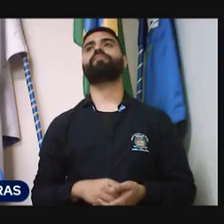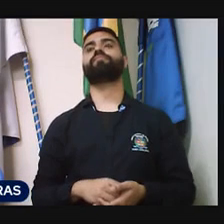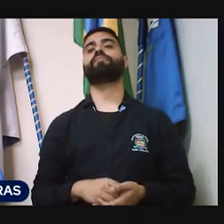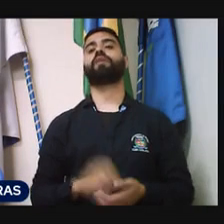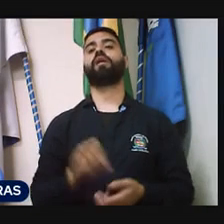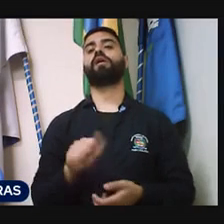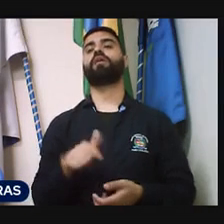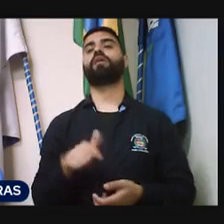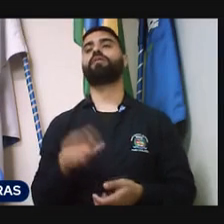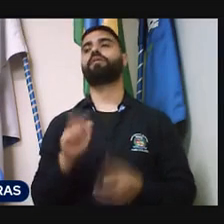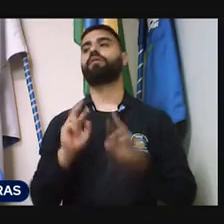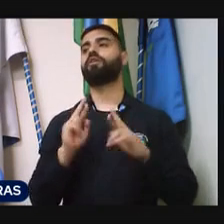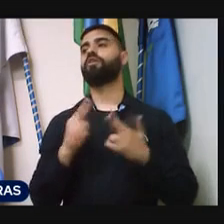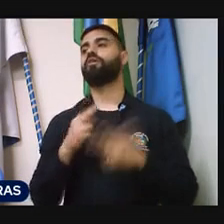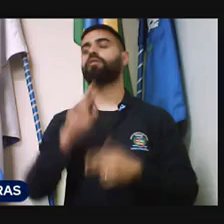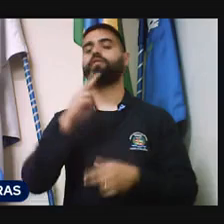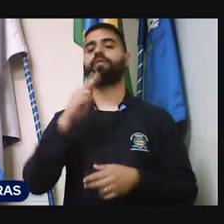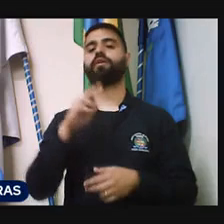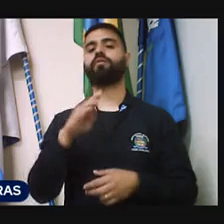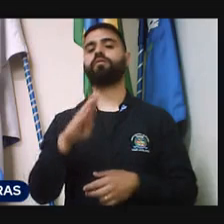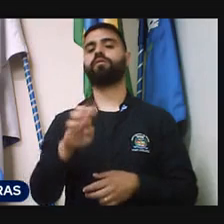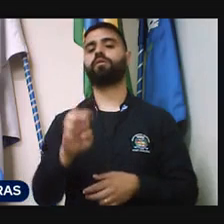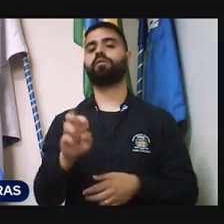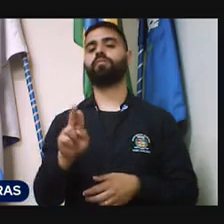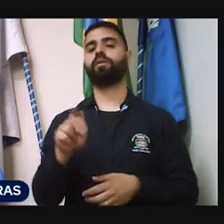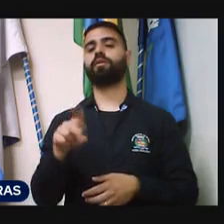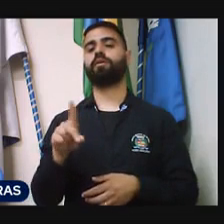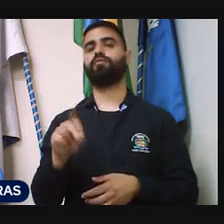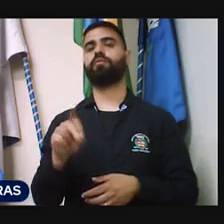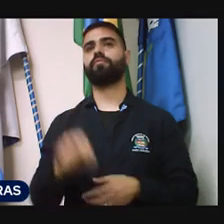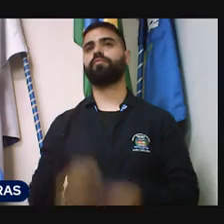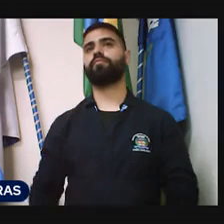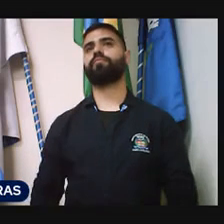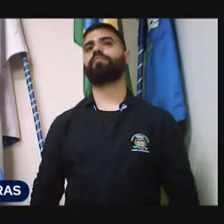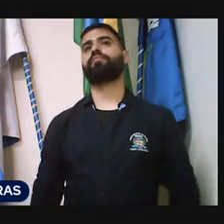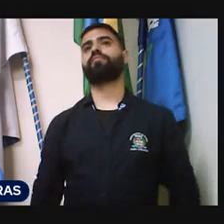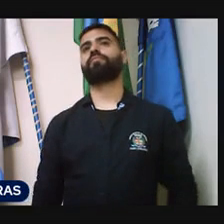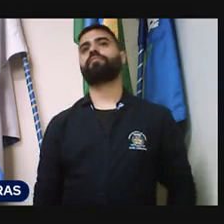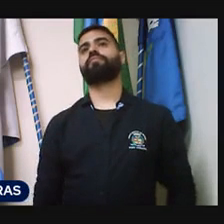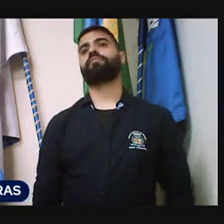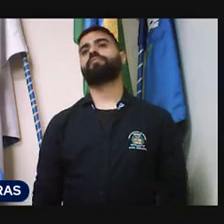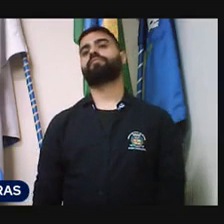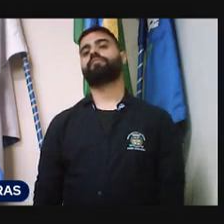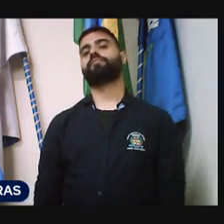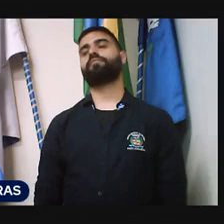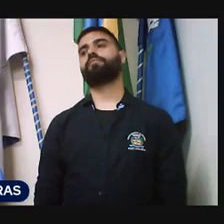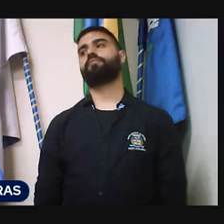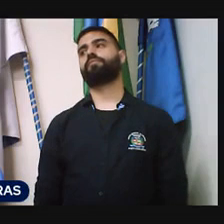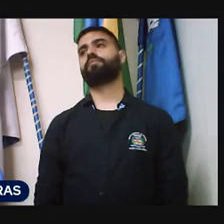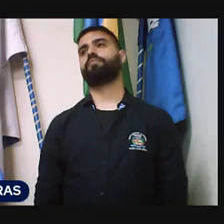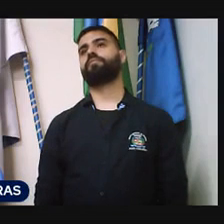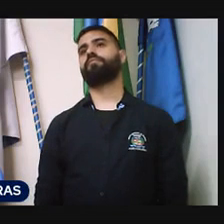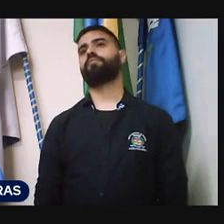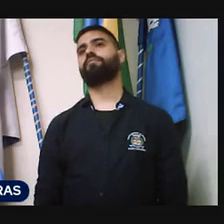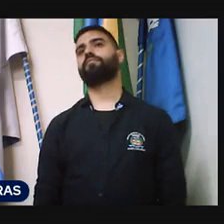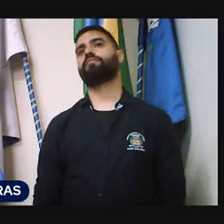distinta consideração sala das sessões Doze de agosto 2001 Vereador Bernardo Machado